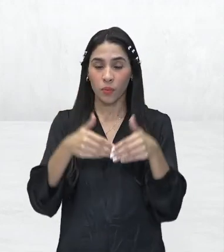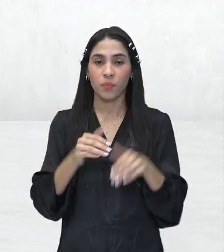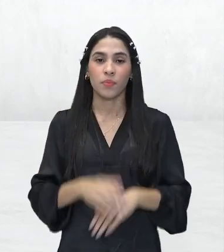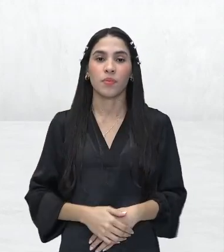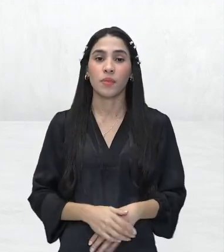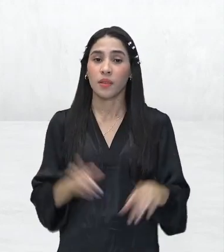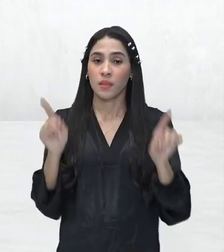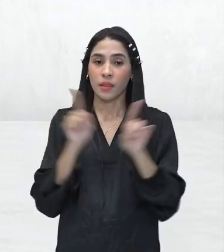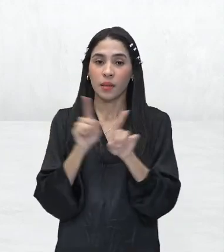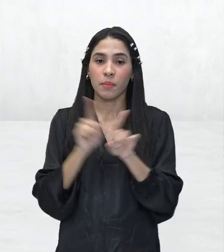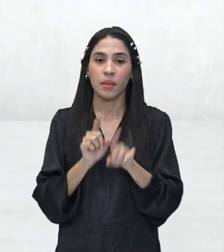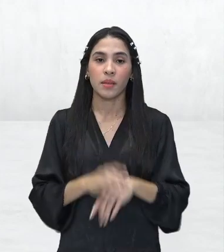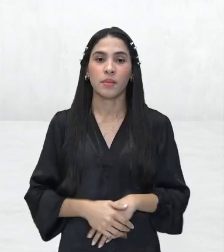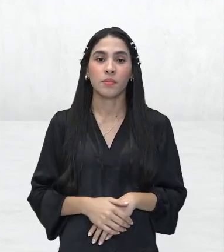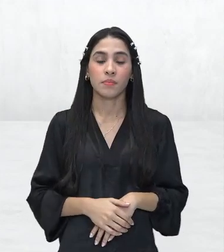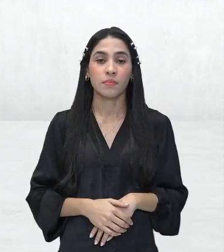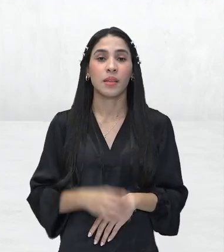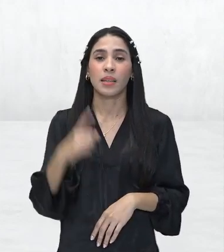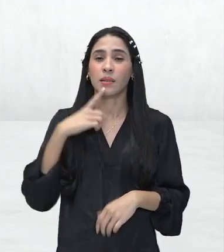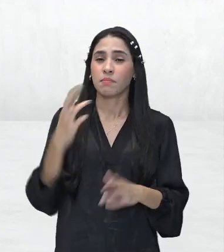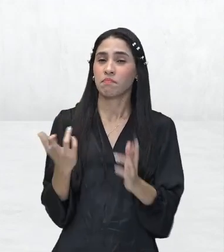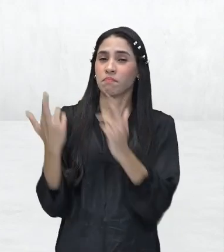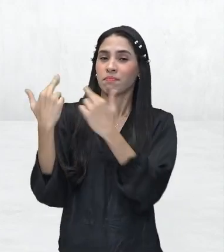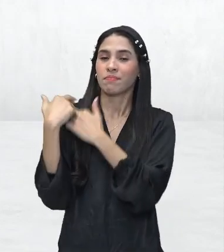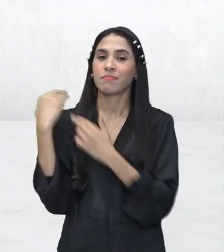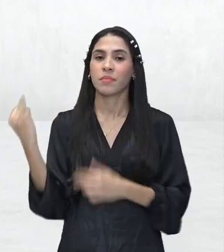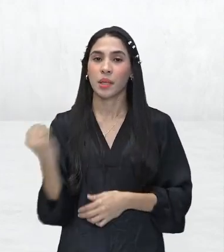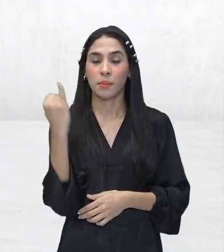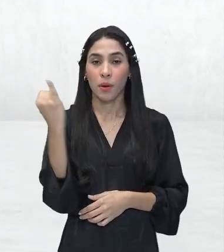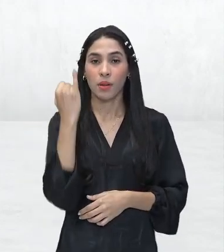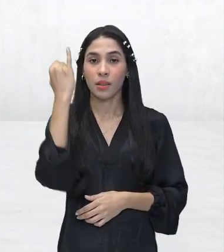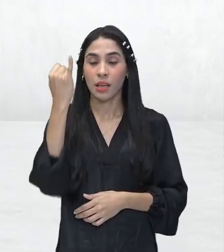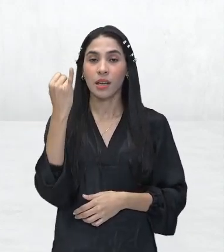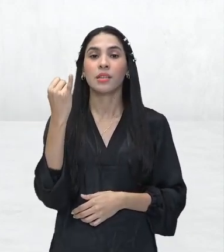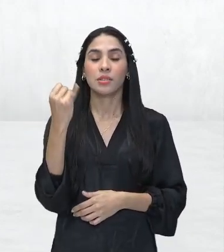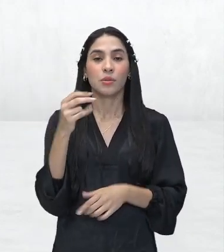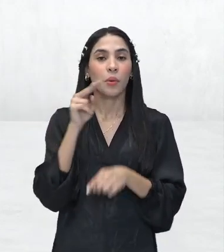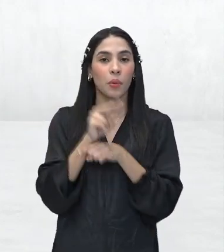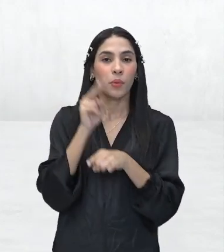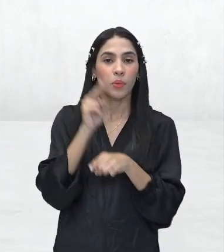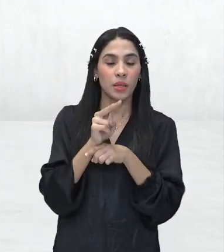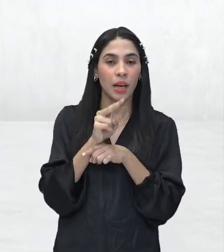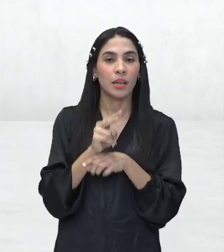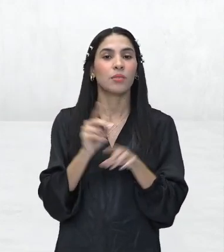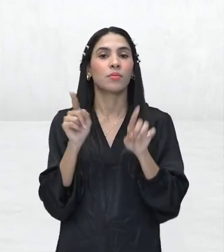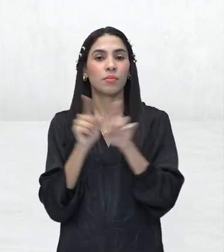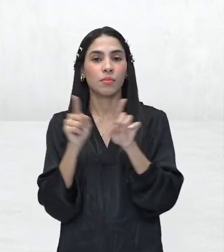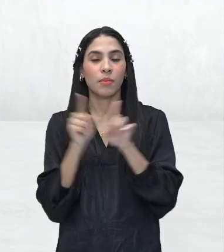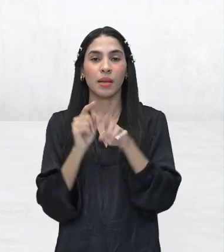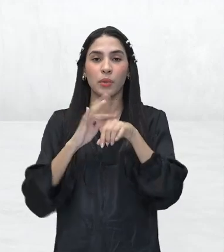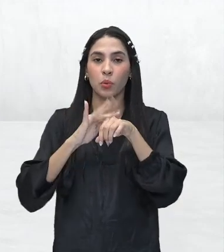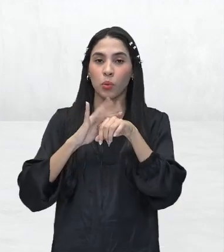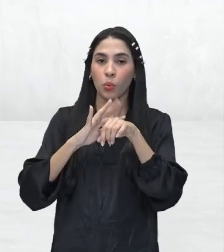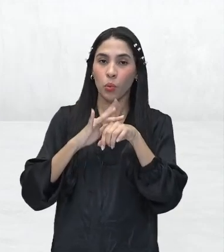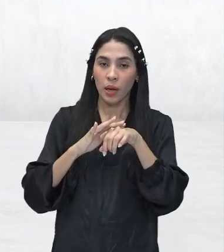Além disso, ela desempenha um papel crucial na prevenção e tratamento de